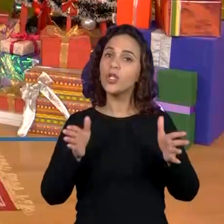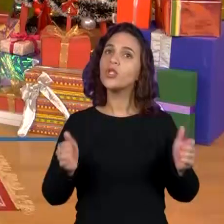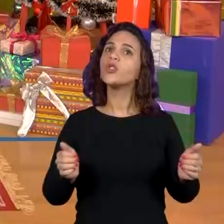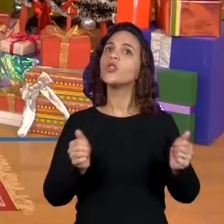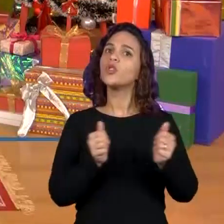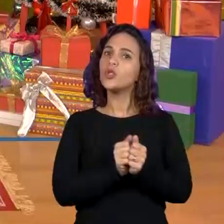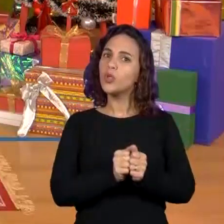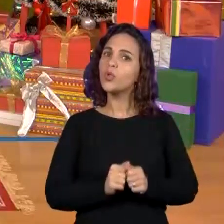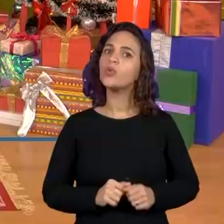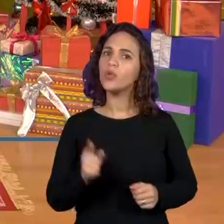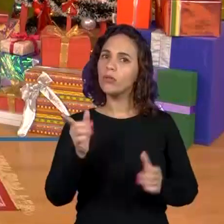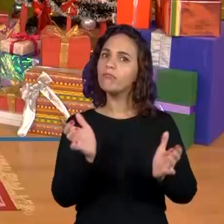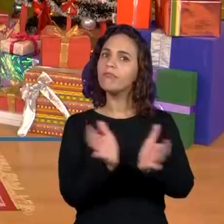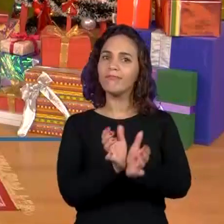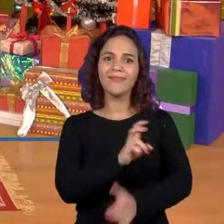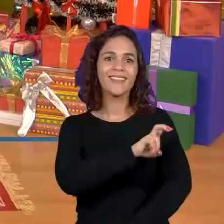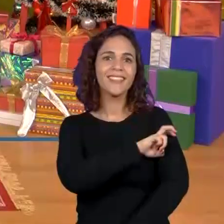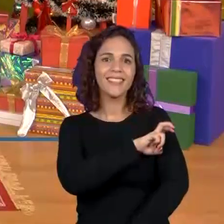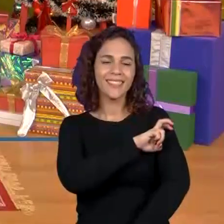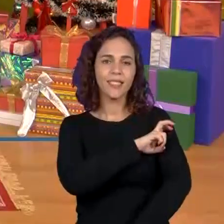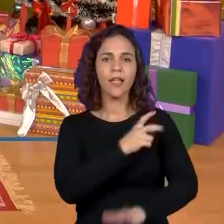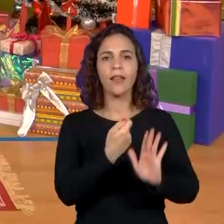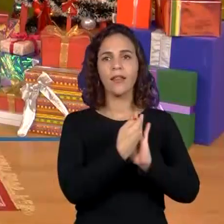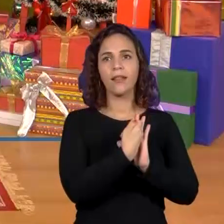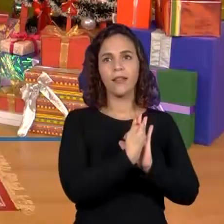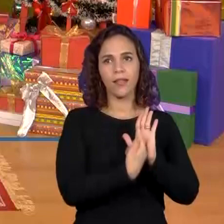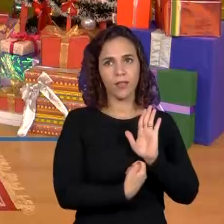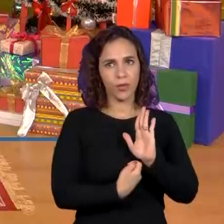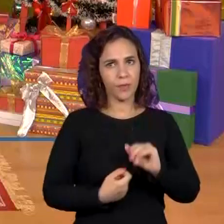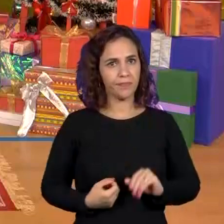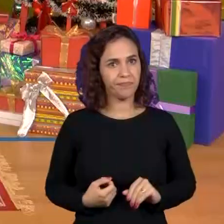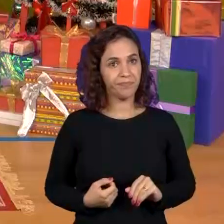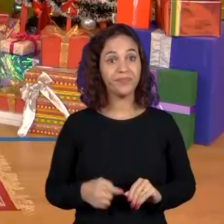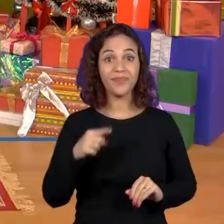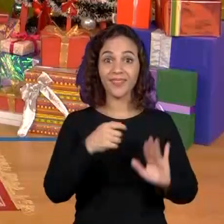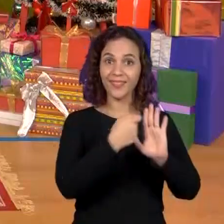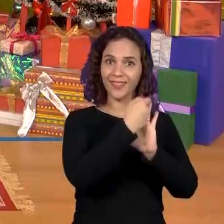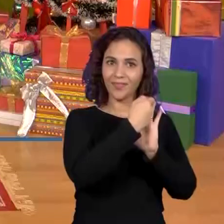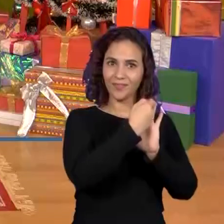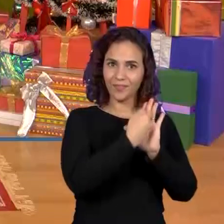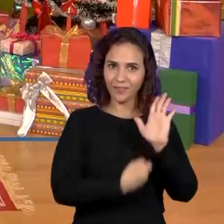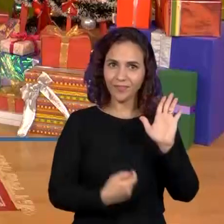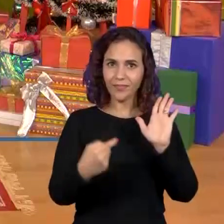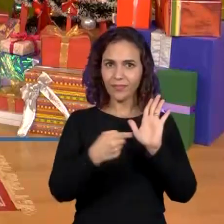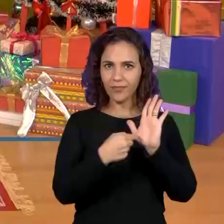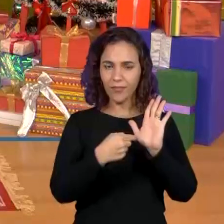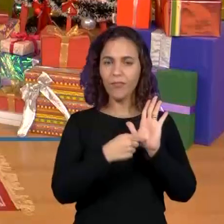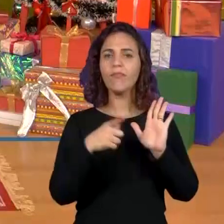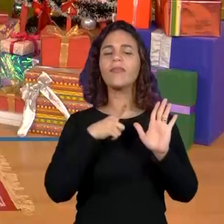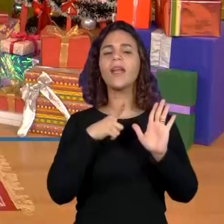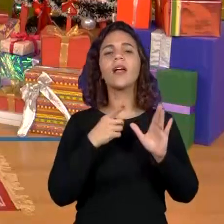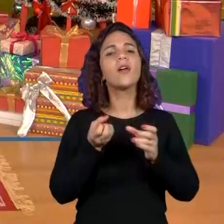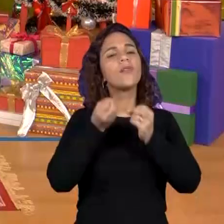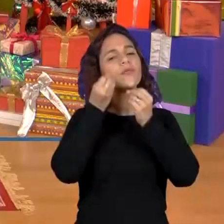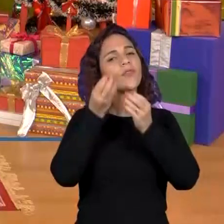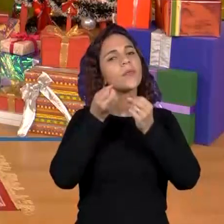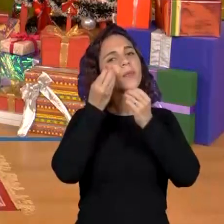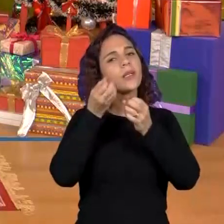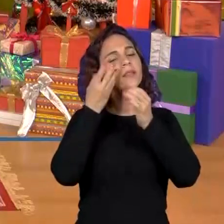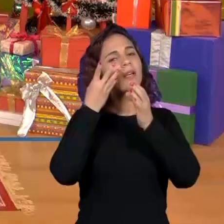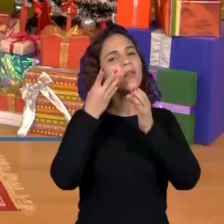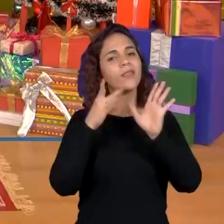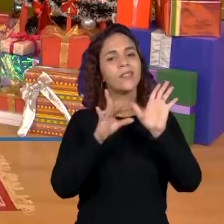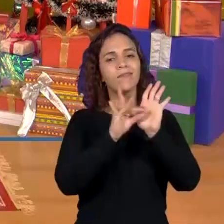com a turminha do quinto ano, um texto. Desse texto, ela te retirou os dados do texto para